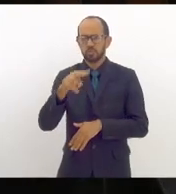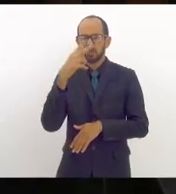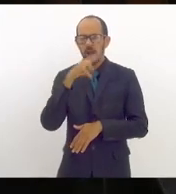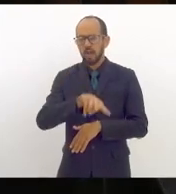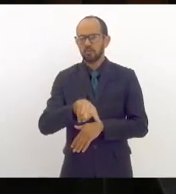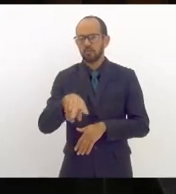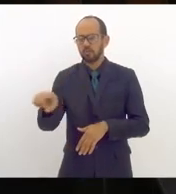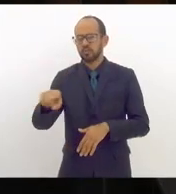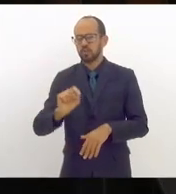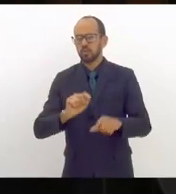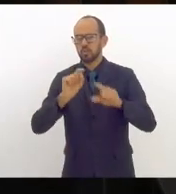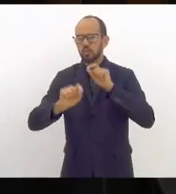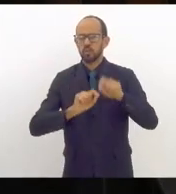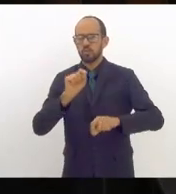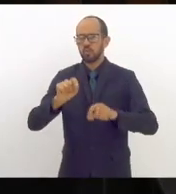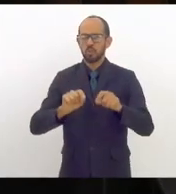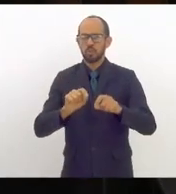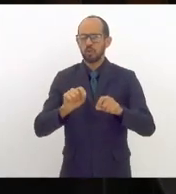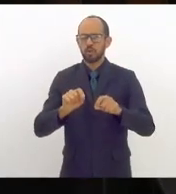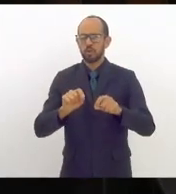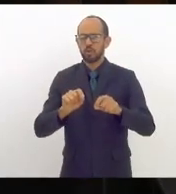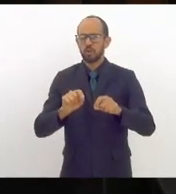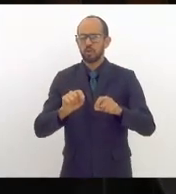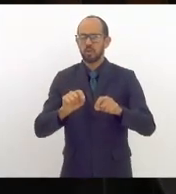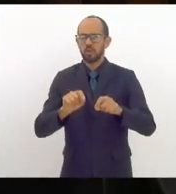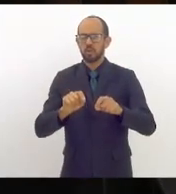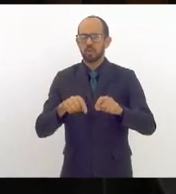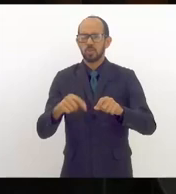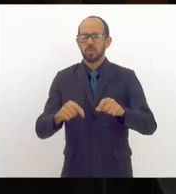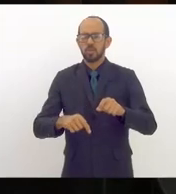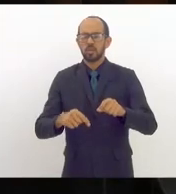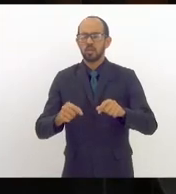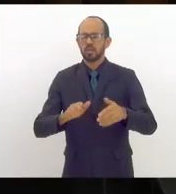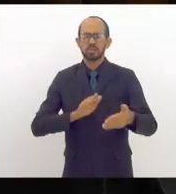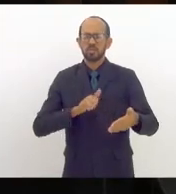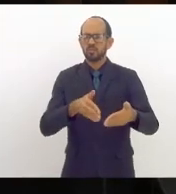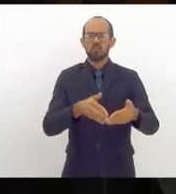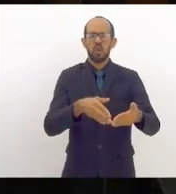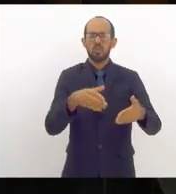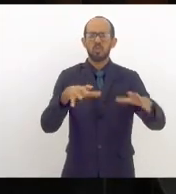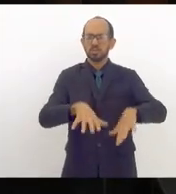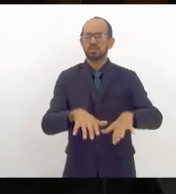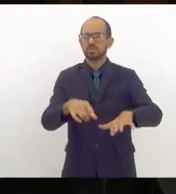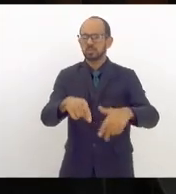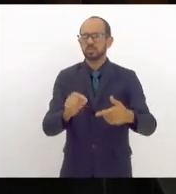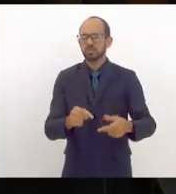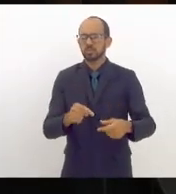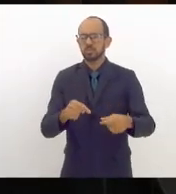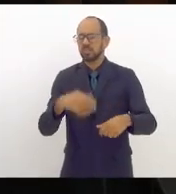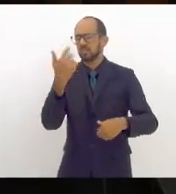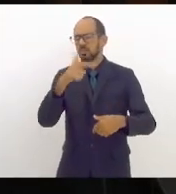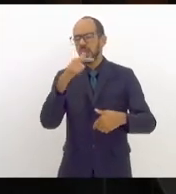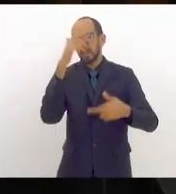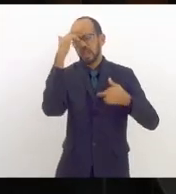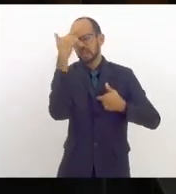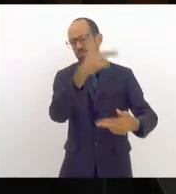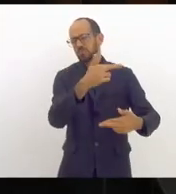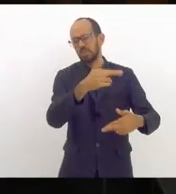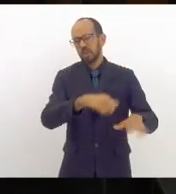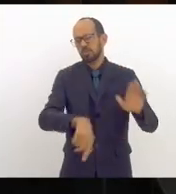grave tão direcionada e principalmente que não respeita a